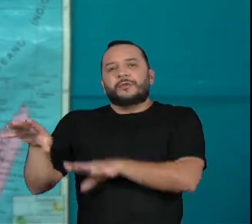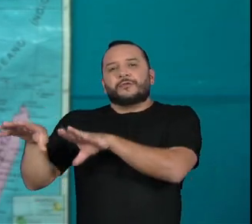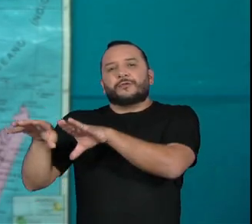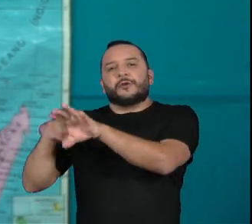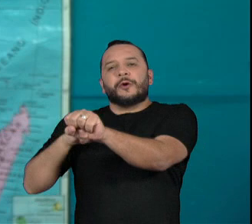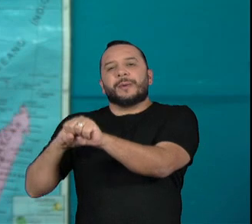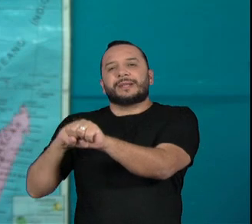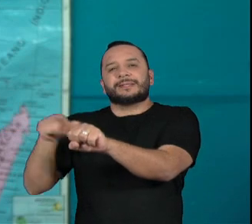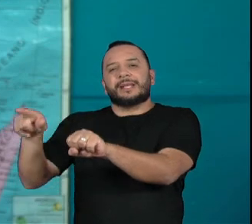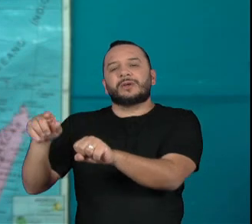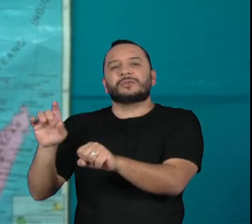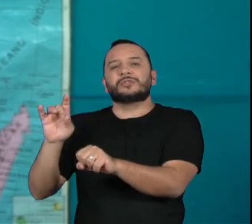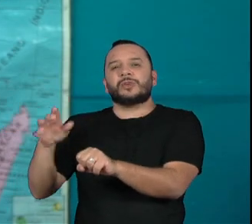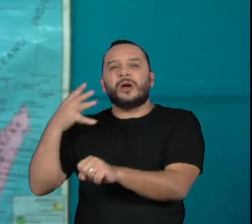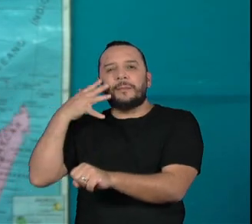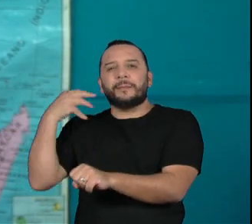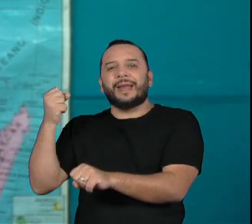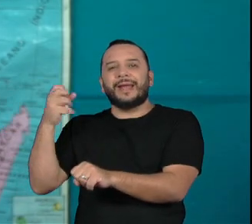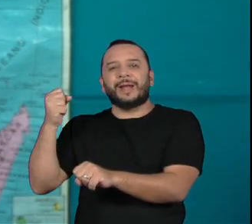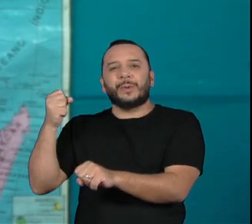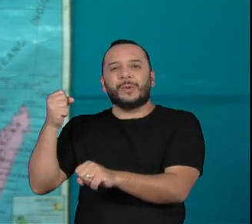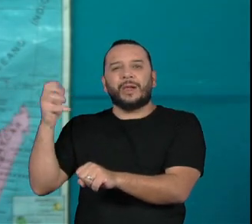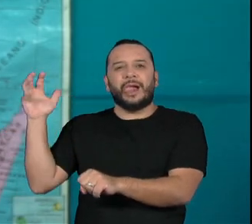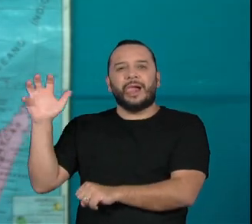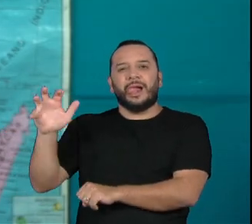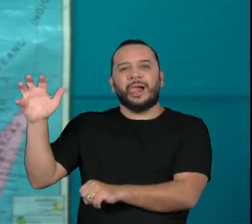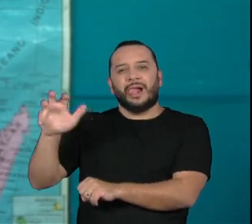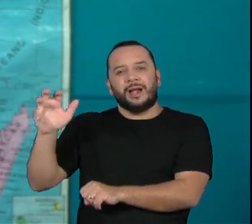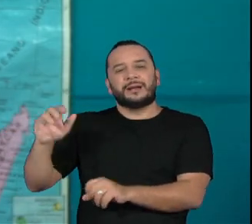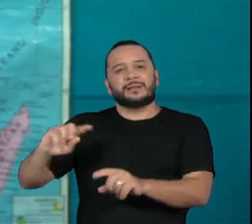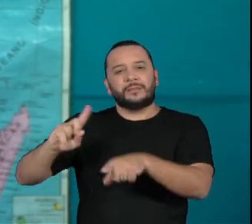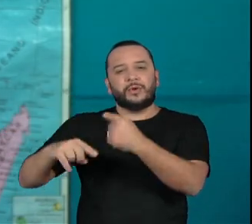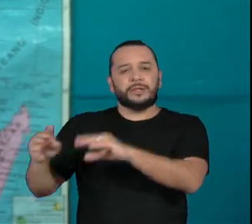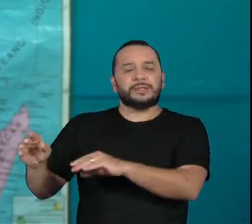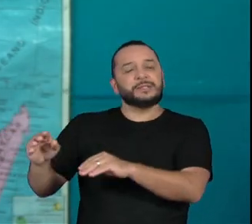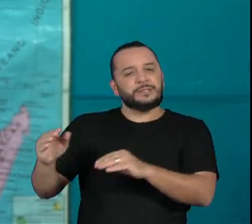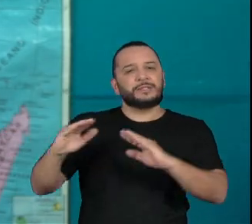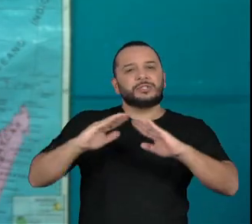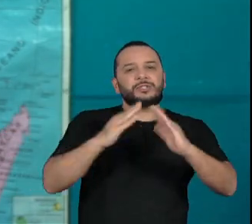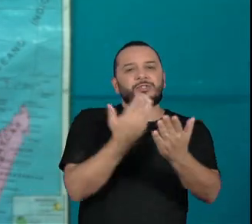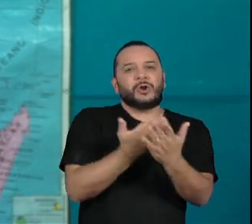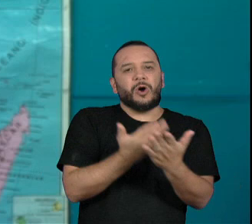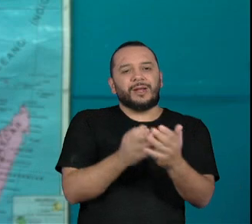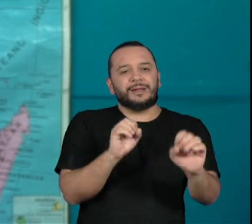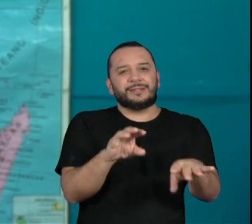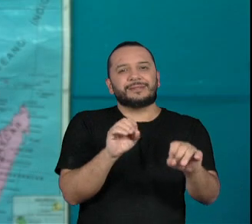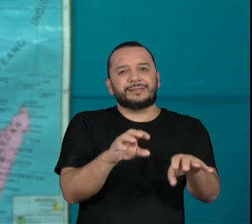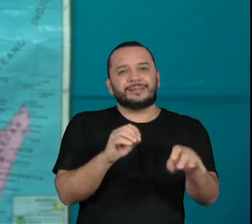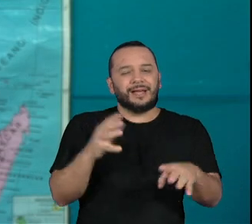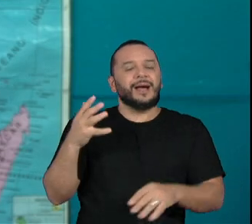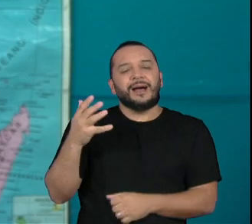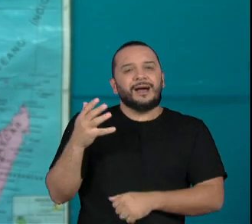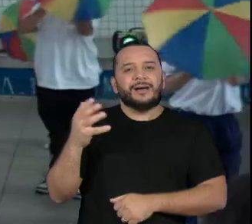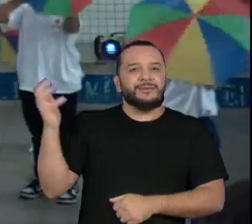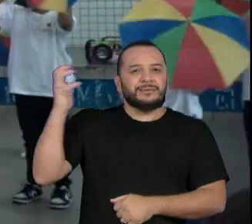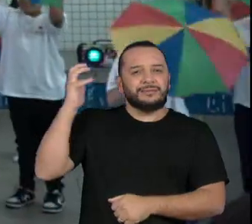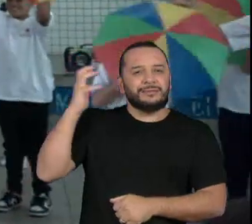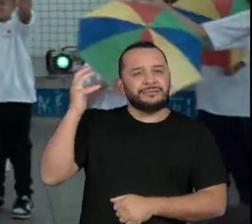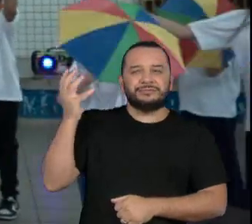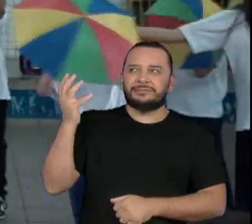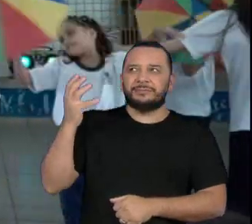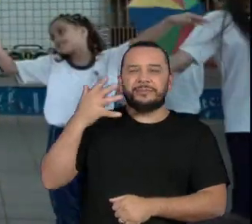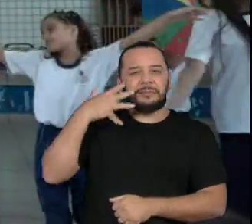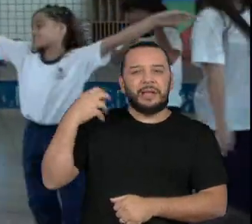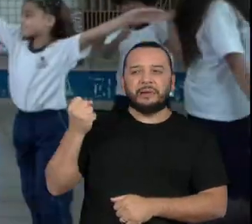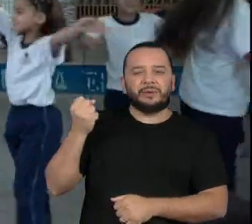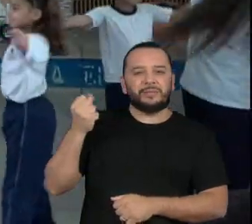chega às vezes na escola com essa concepção e para você trazer a perspectiva africana, antirracista, você tem que fazer uma ruptura com isso. Então não